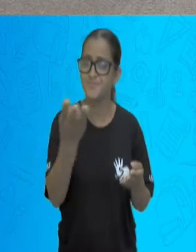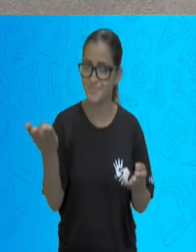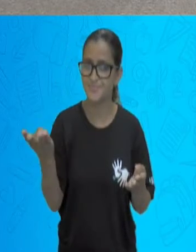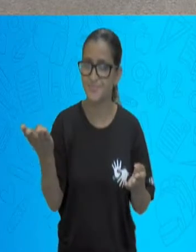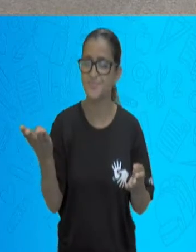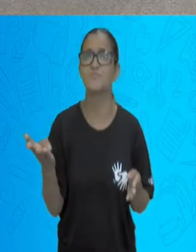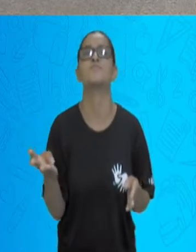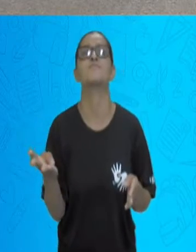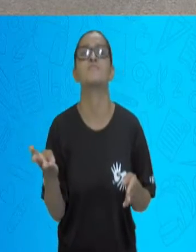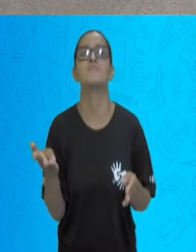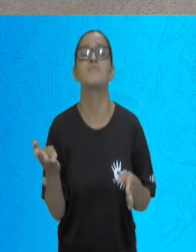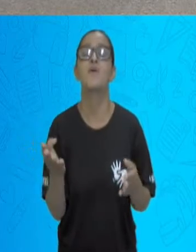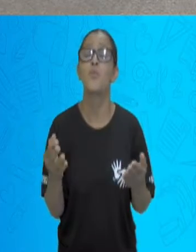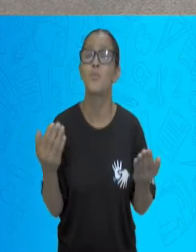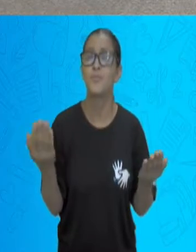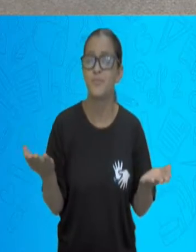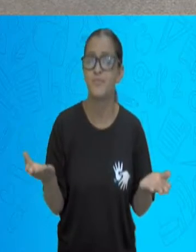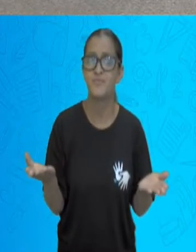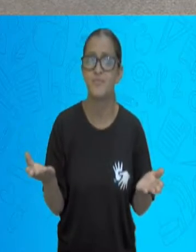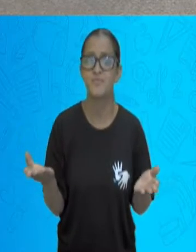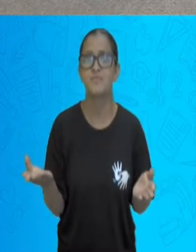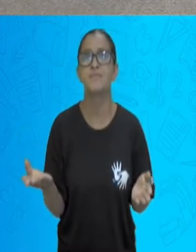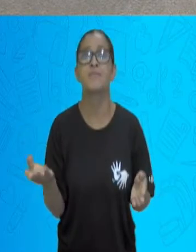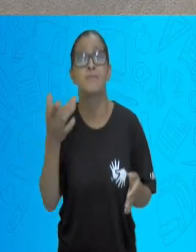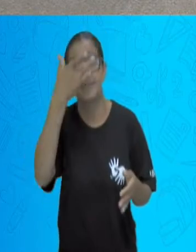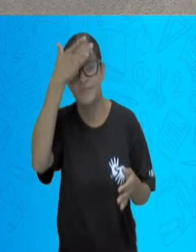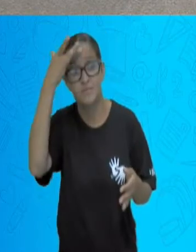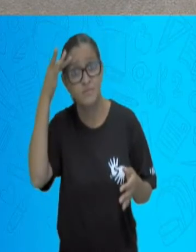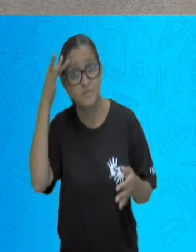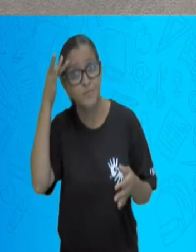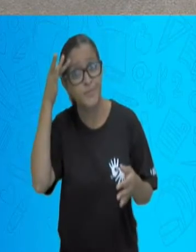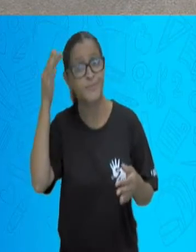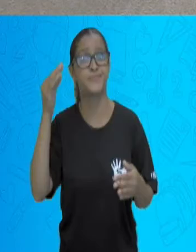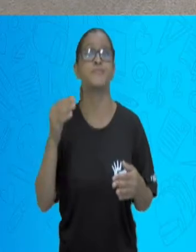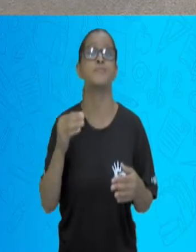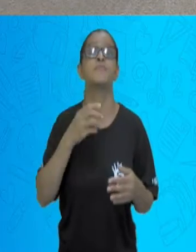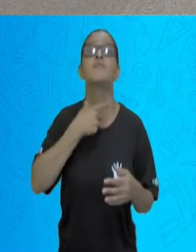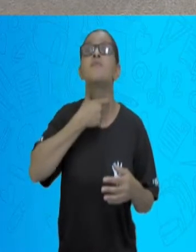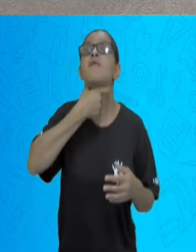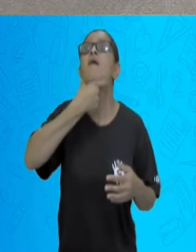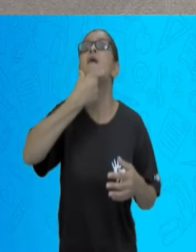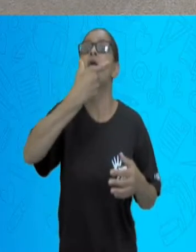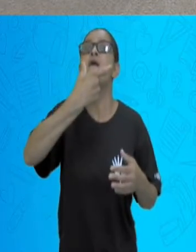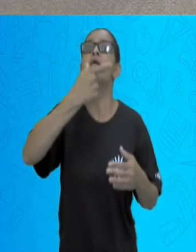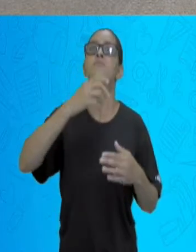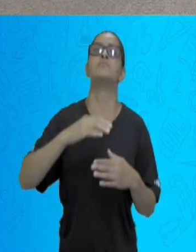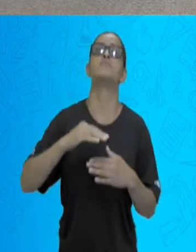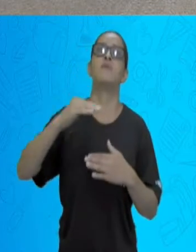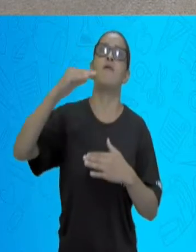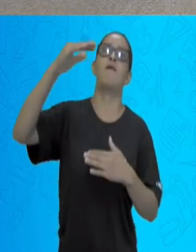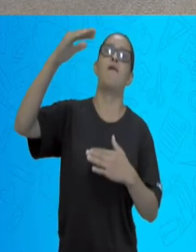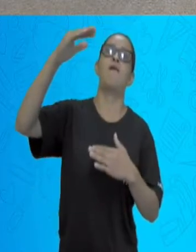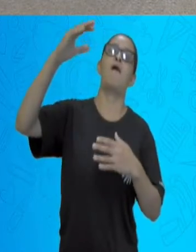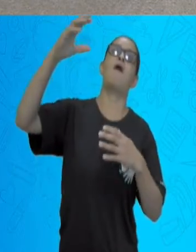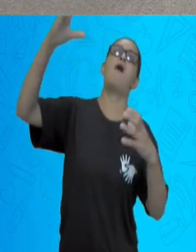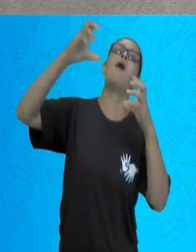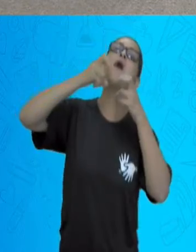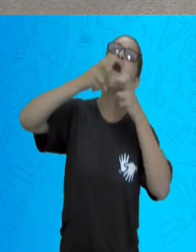Assim, muitas vezes, tem gente que tem uma voz muito aguda, muito grave. Então, nós